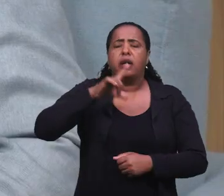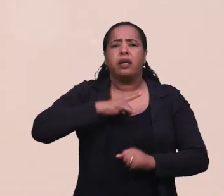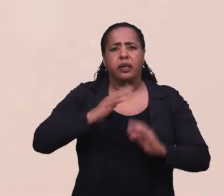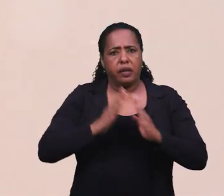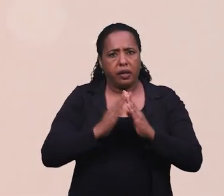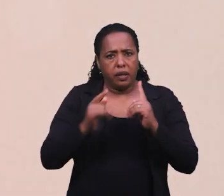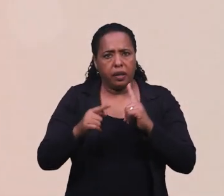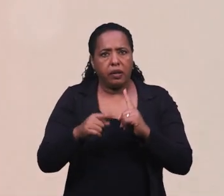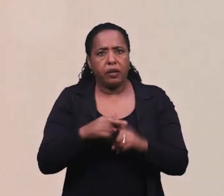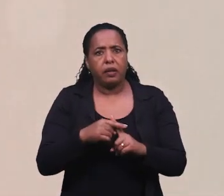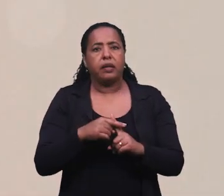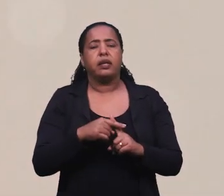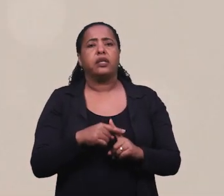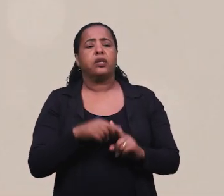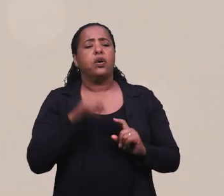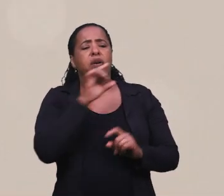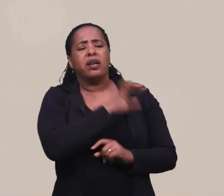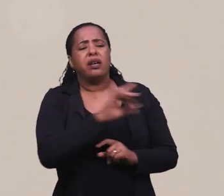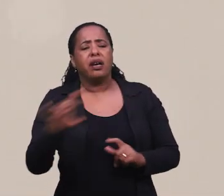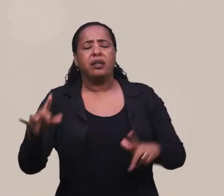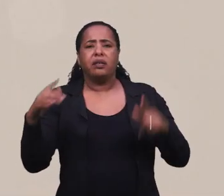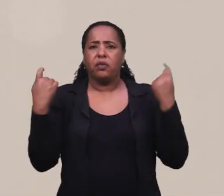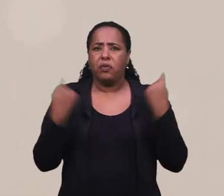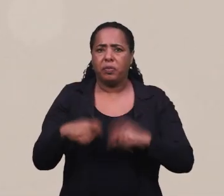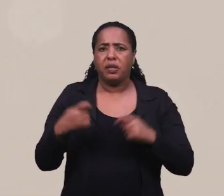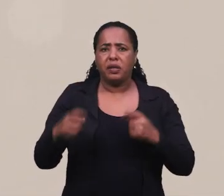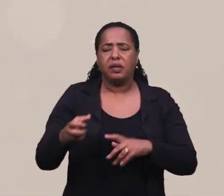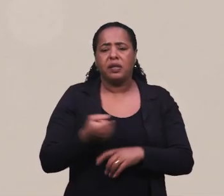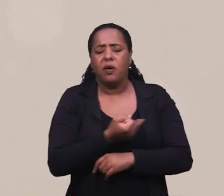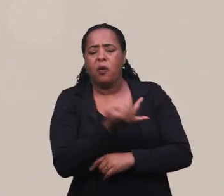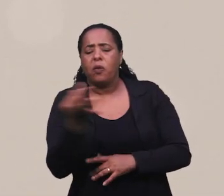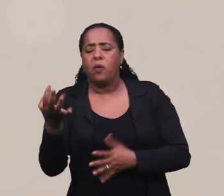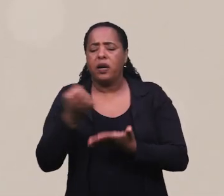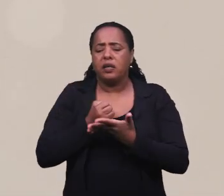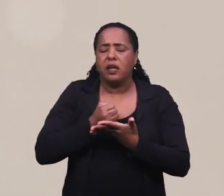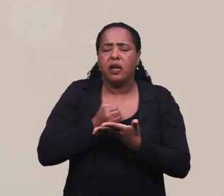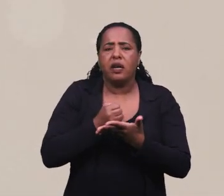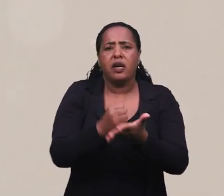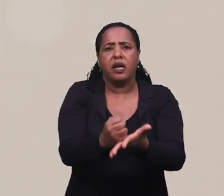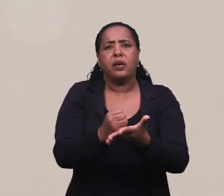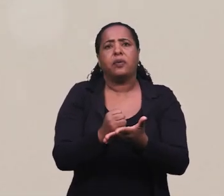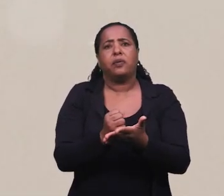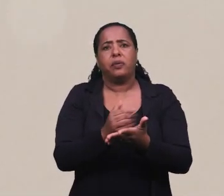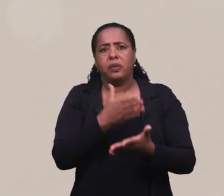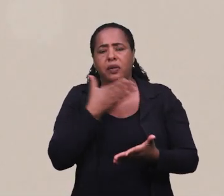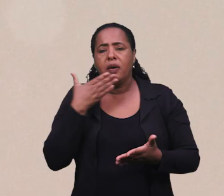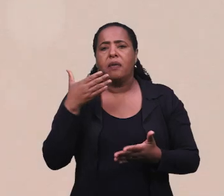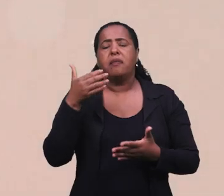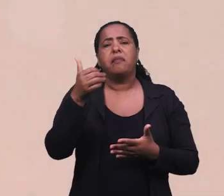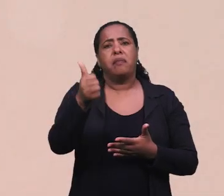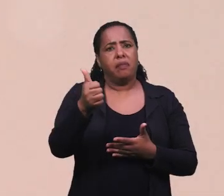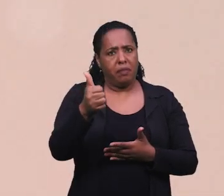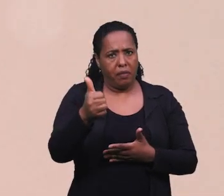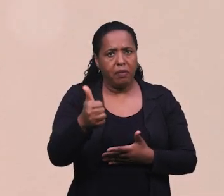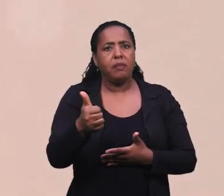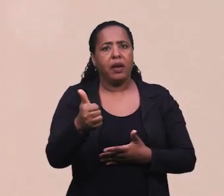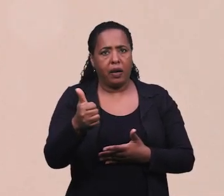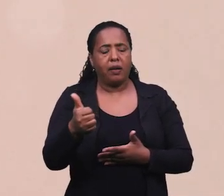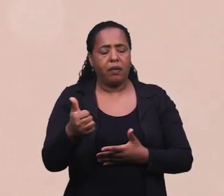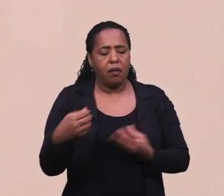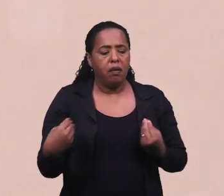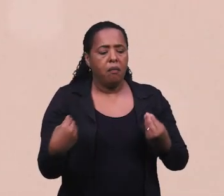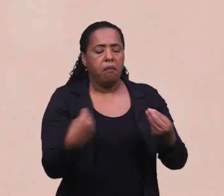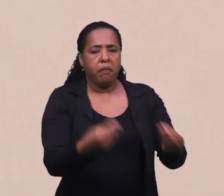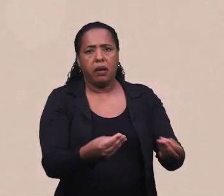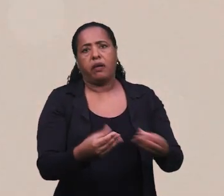pergunta. Irmãos, a paz do Senhor Jesus. Aqui é o pastor Josué Emerick, de Florianópolis, Santa Catarina. A